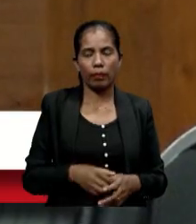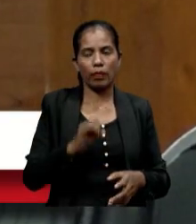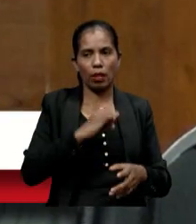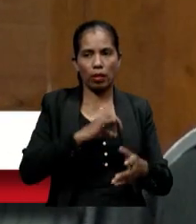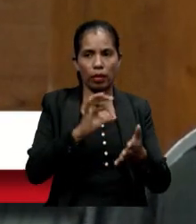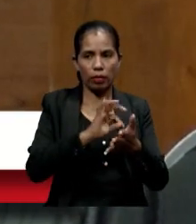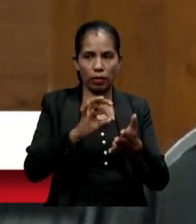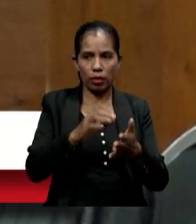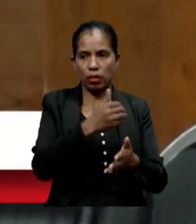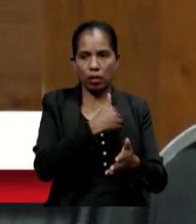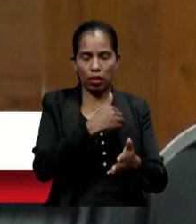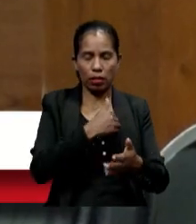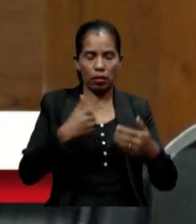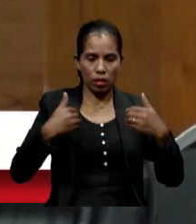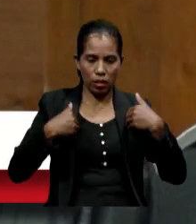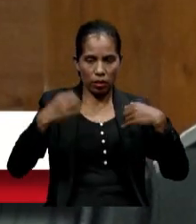que a informação